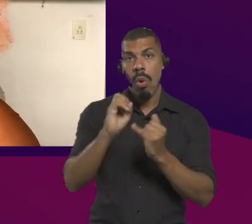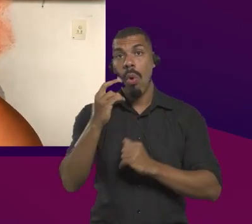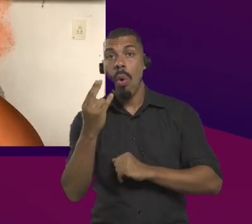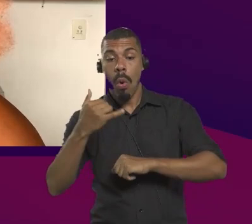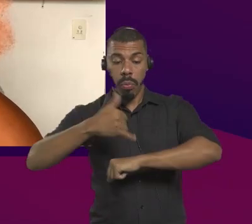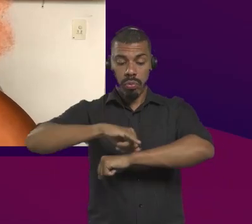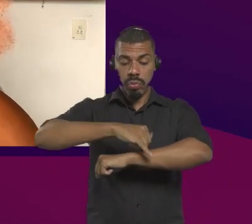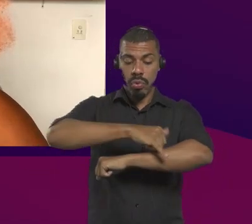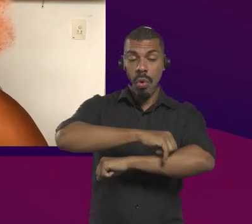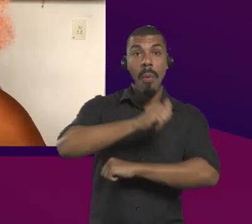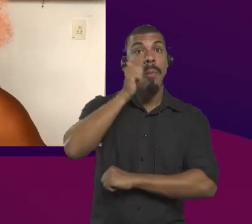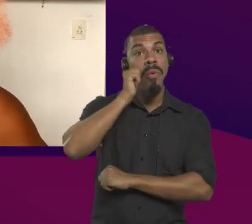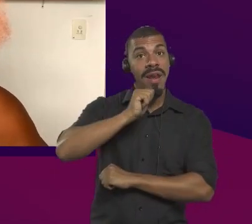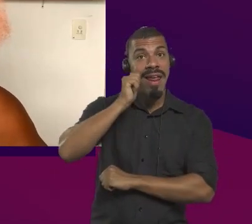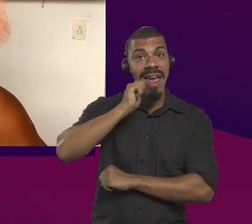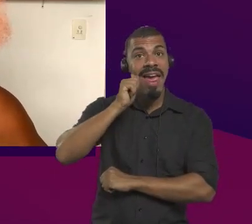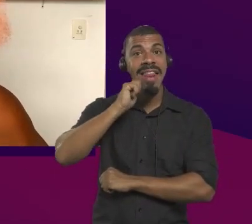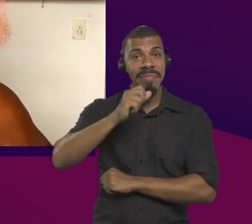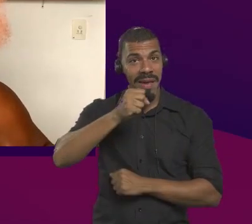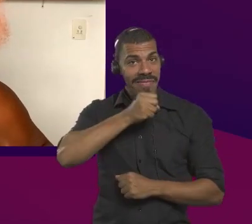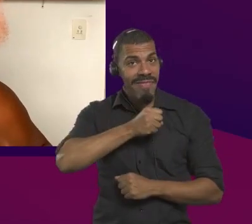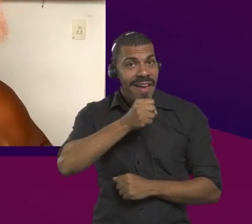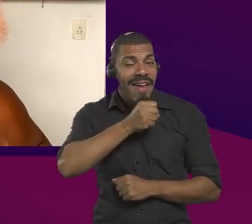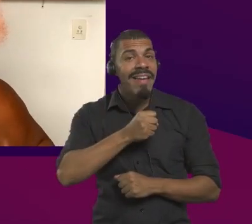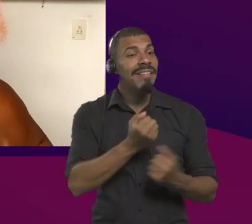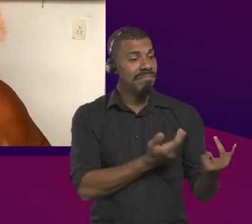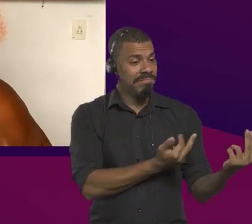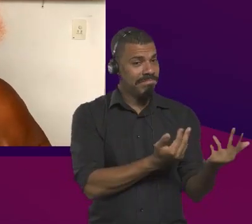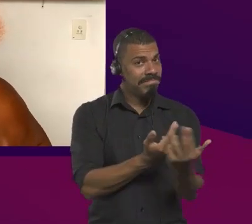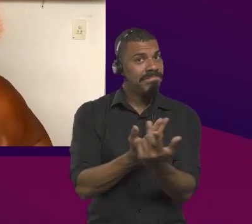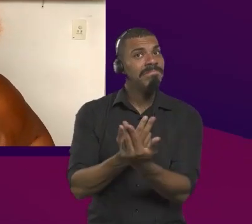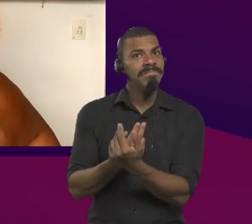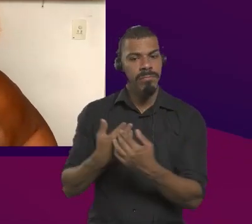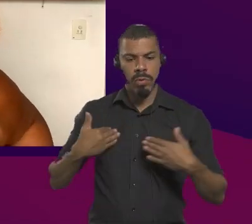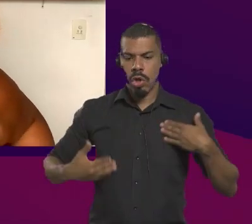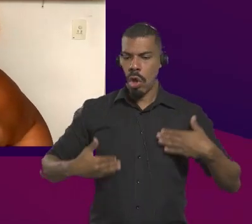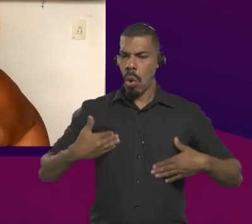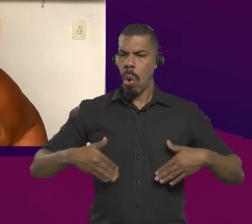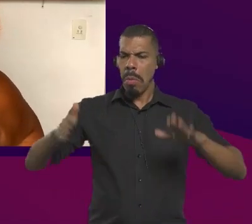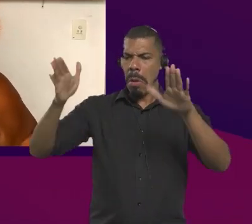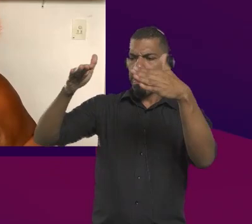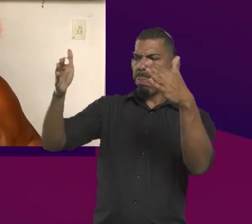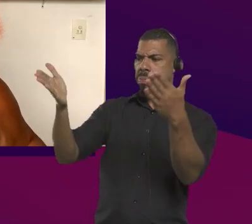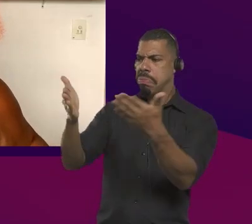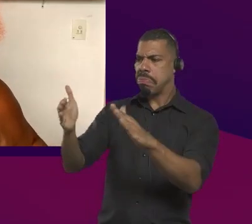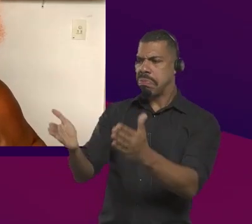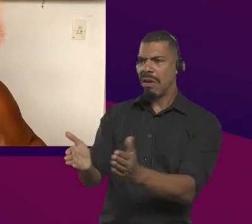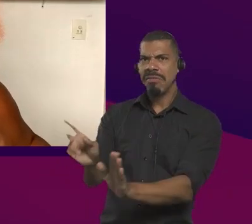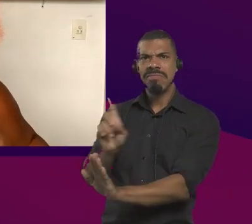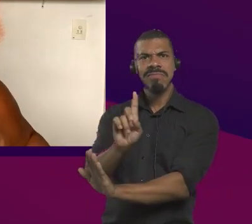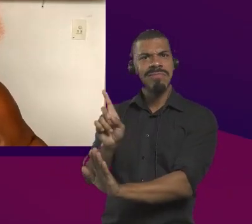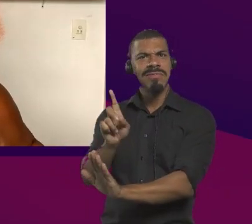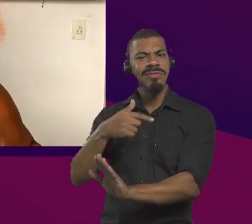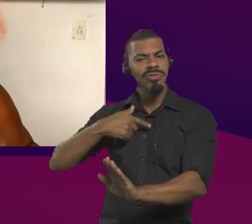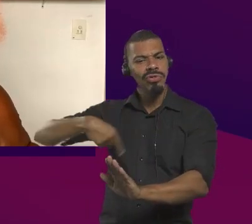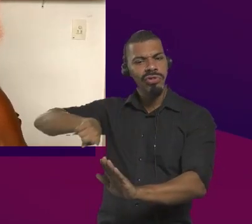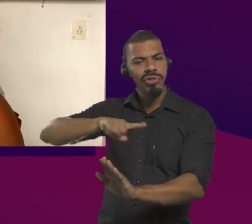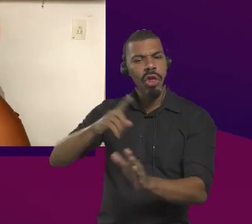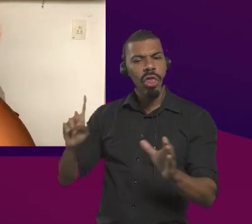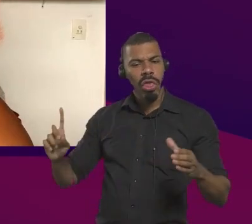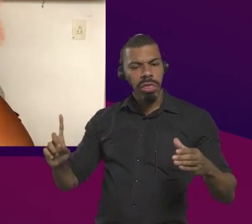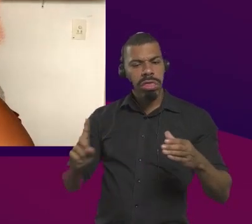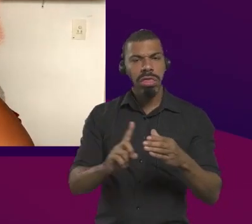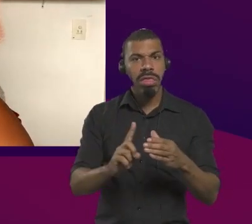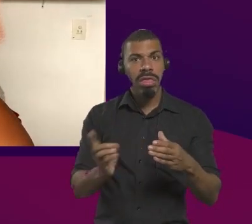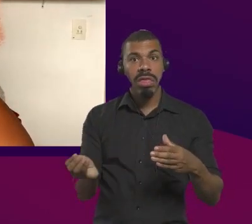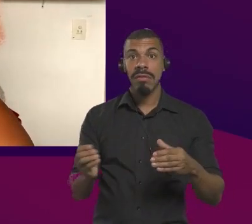mais velhas, uhum. né? A gente não pode deixar, uhum. é gorda, mas tem que ter o corpo violão, tem que ter... Não, a gente quer construir um uhum. negócio que inclua todo mundo